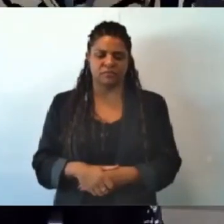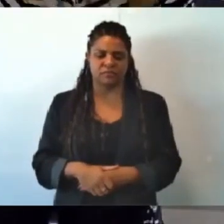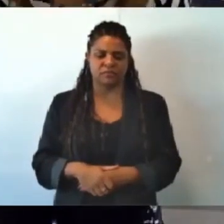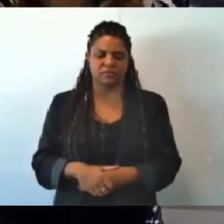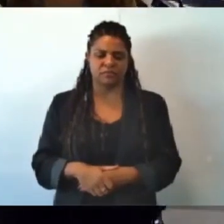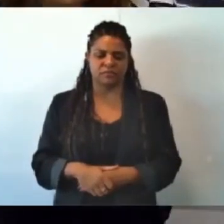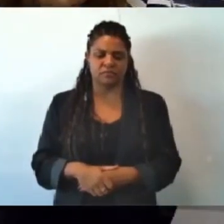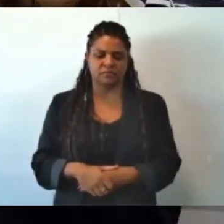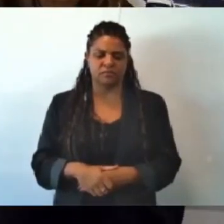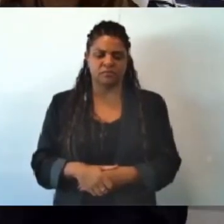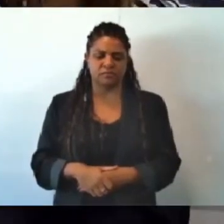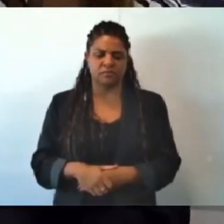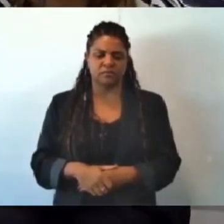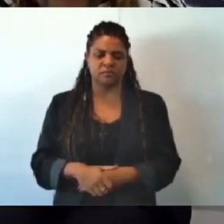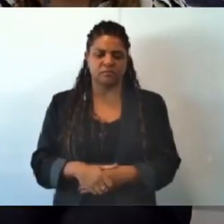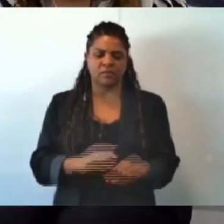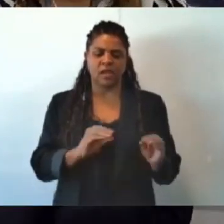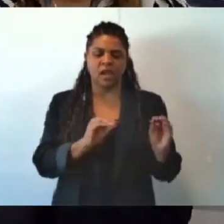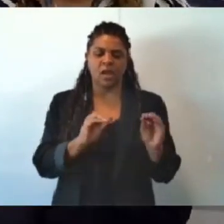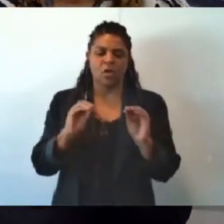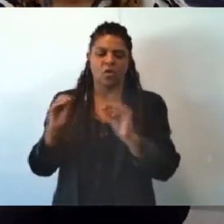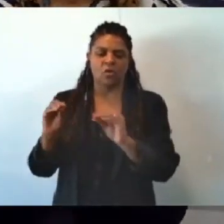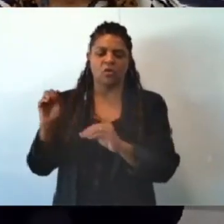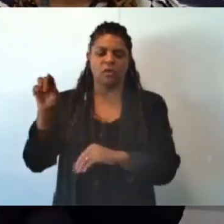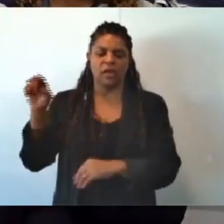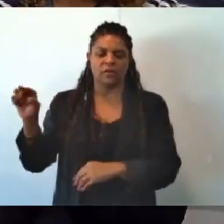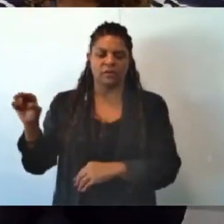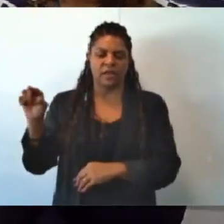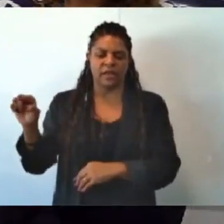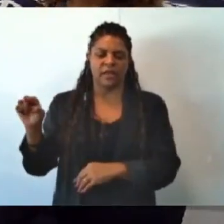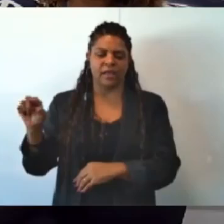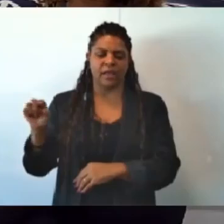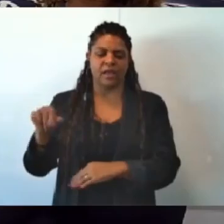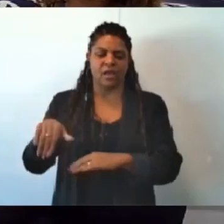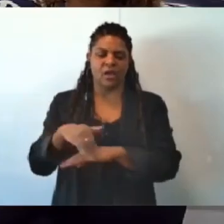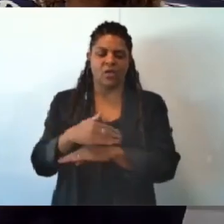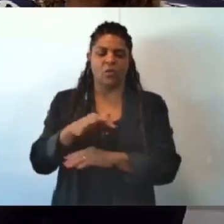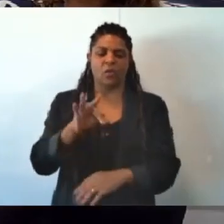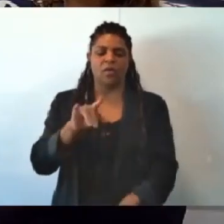um negócio na Flávio dos Santos ali, um tal de casa de passagem,